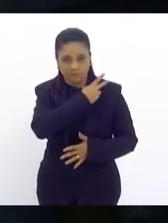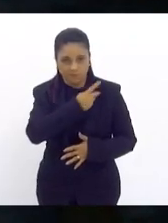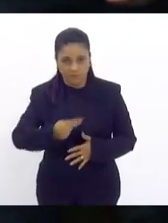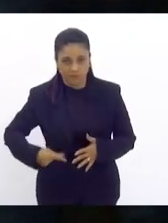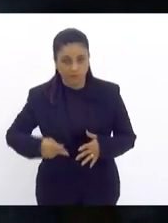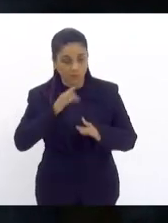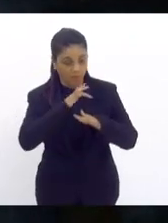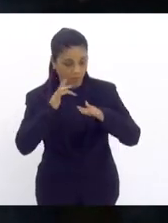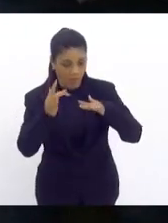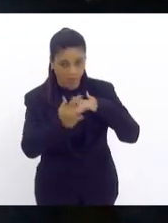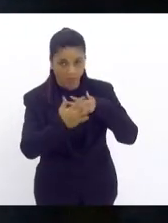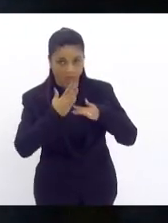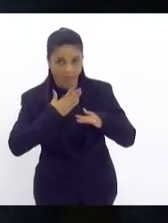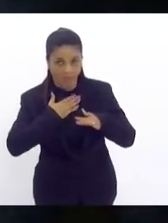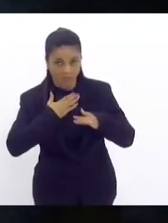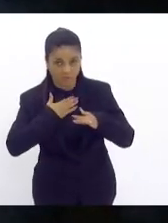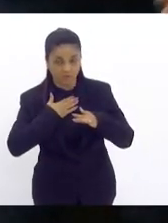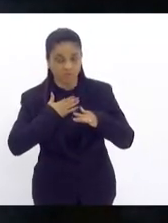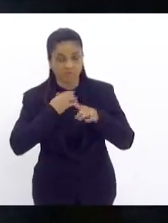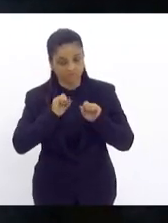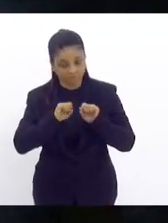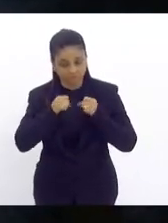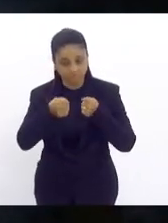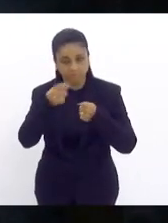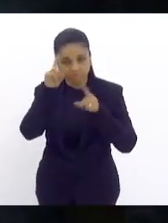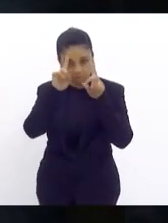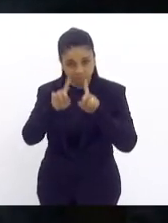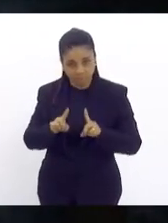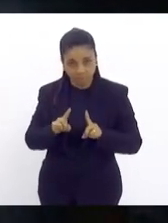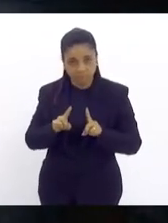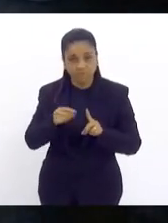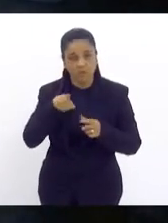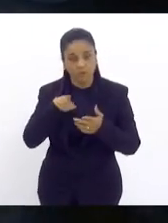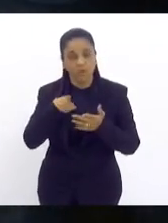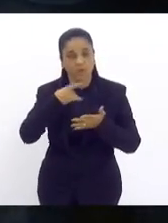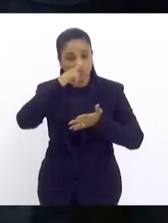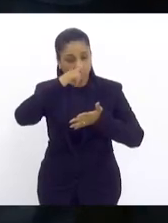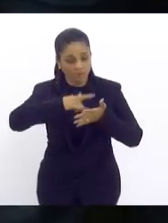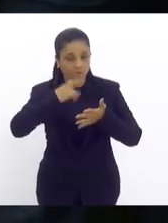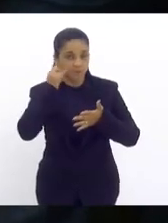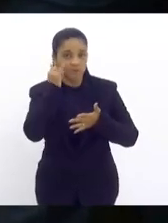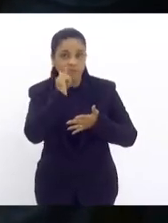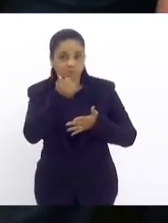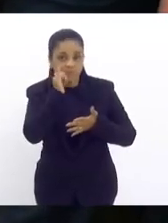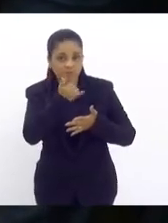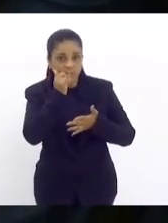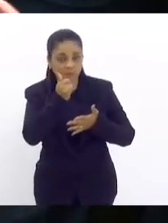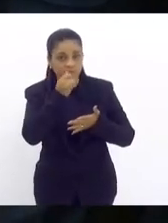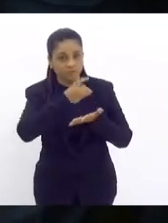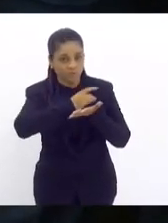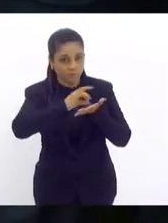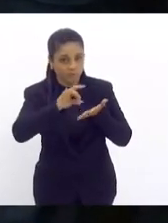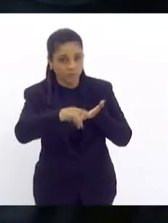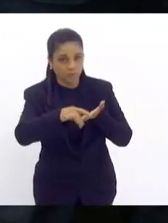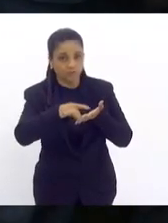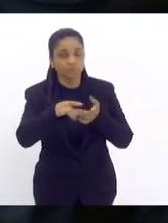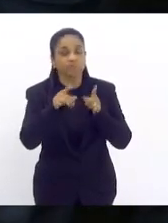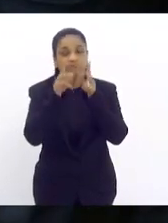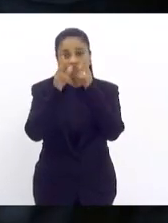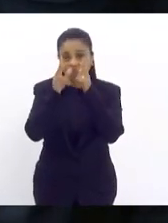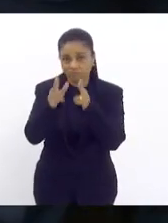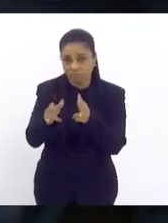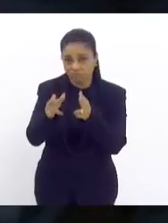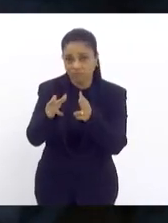da Comissão da pessoa com deficiência também fiz uma nota de repúdio dizendo exatamente isso que o deputado Antônio de Paula